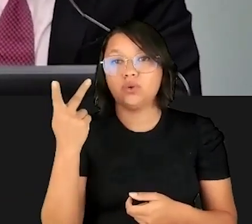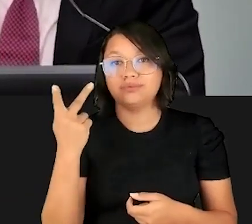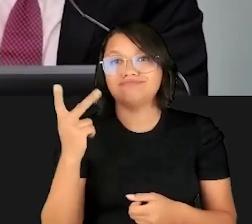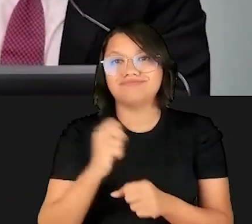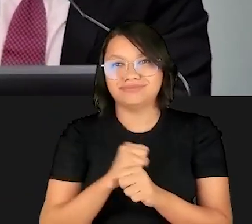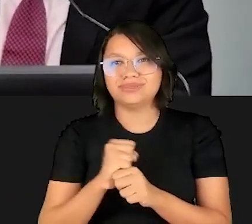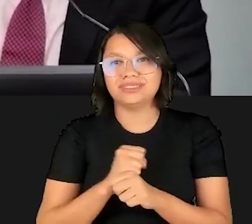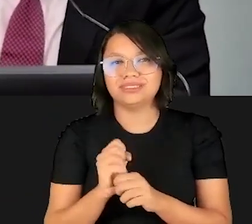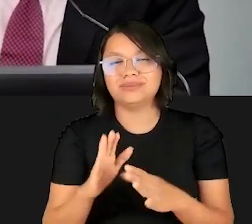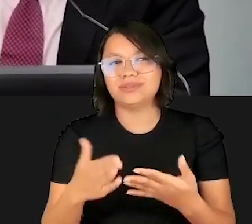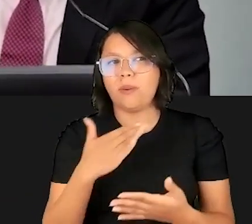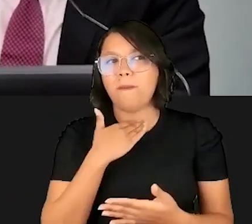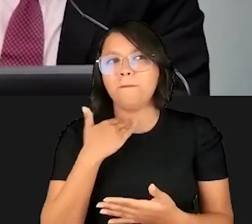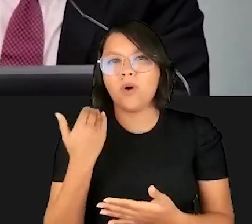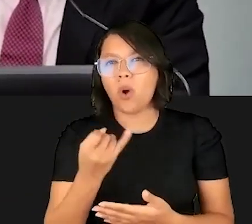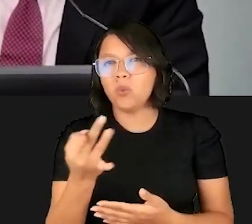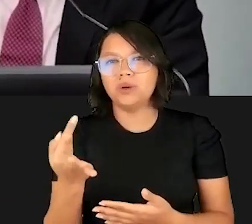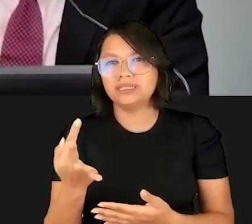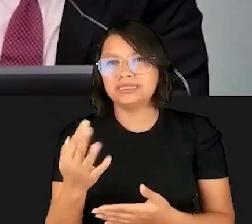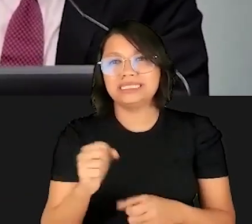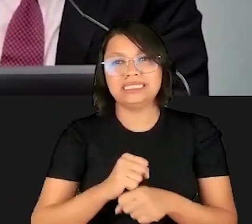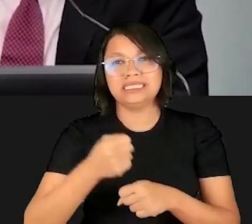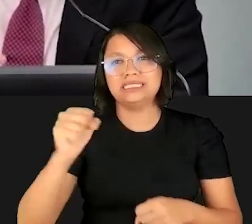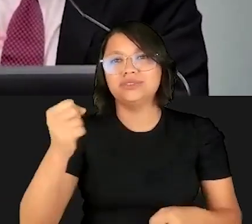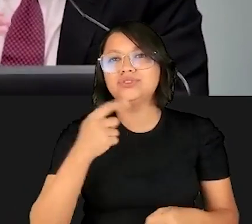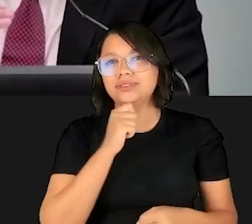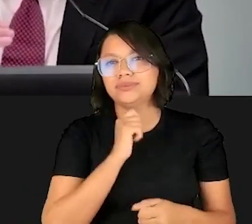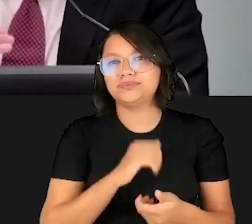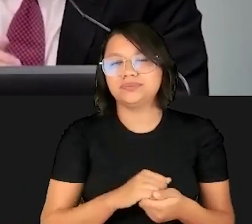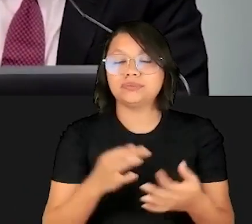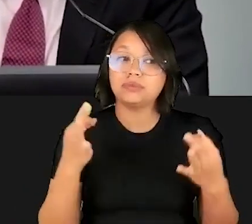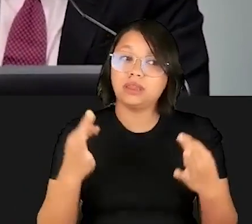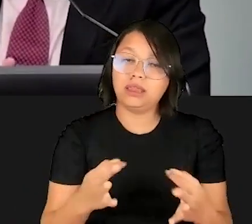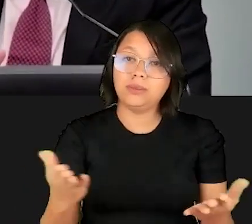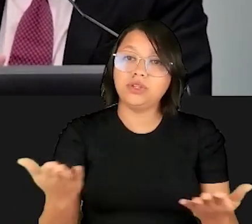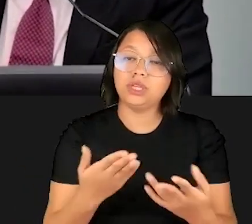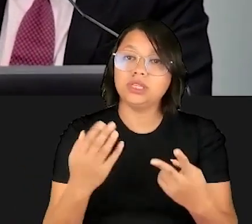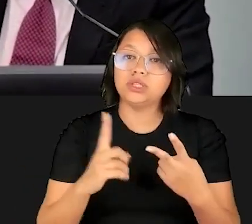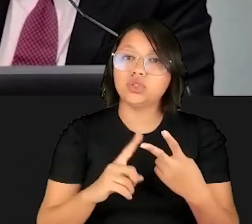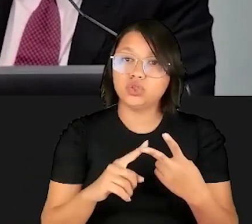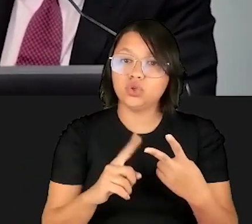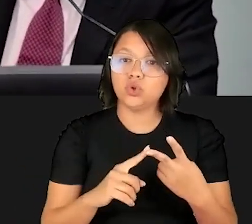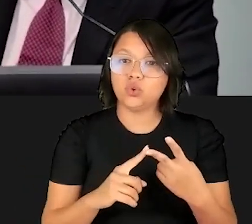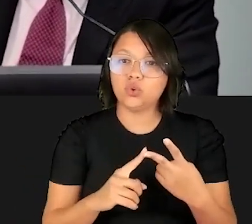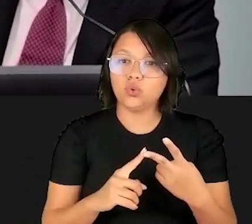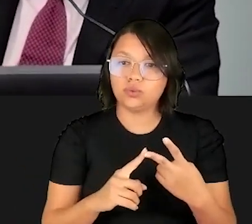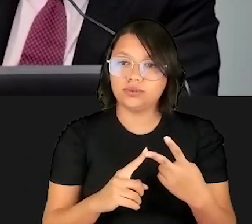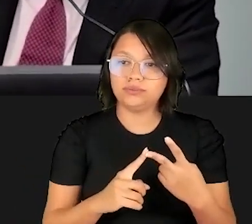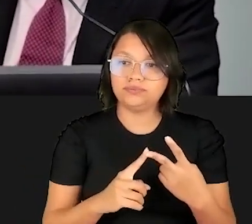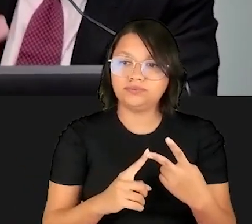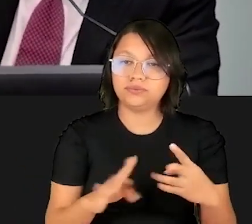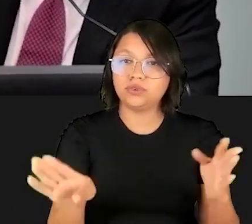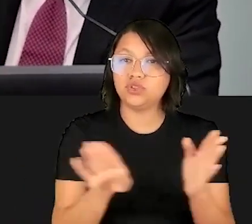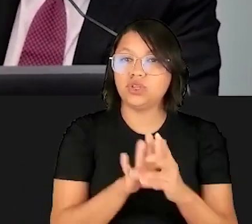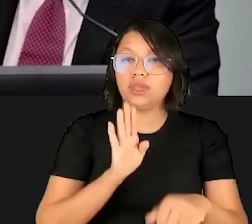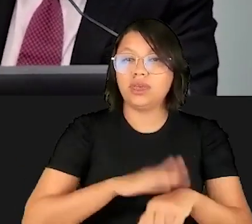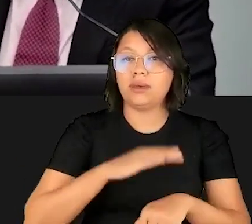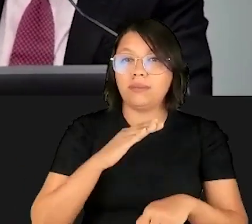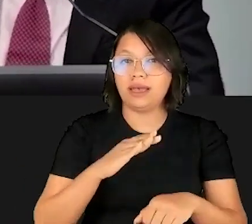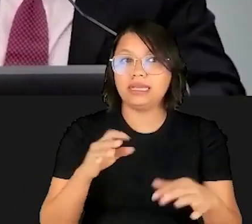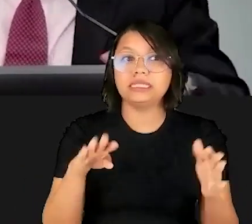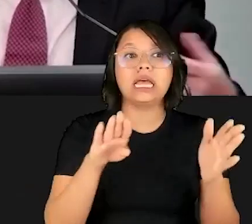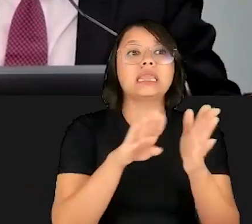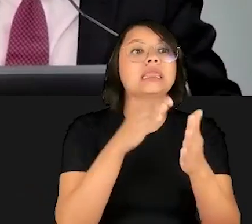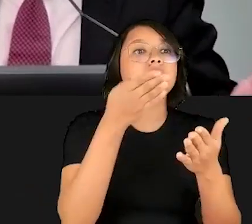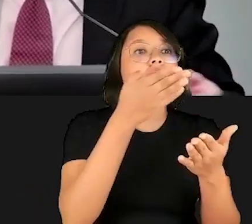grande. E certamente essa segunda linha chega muito mais aos magistrados do que a primeira, porque